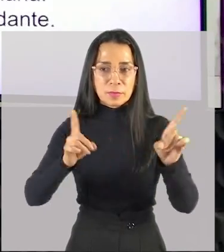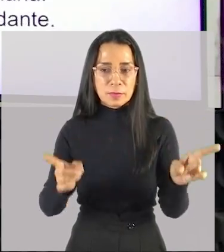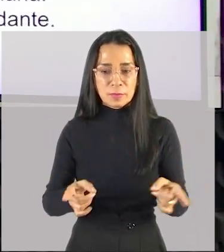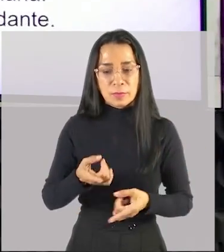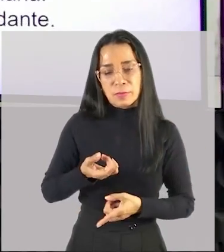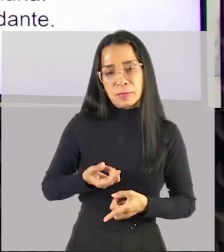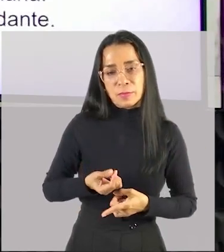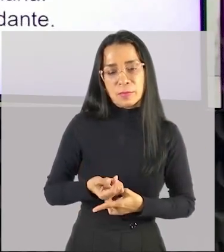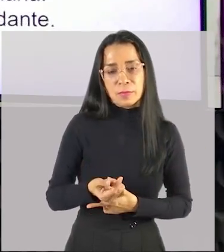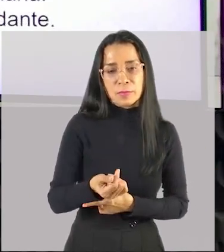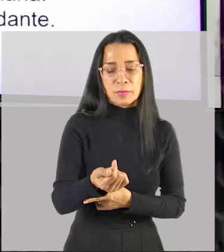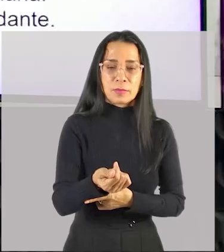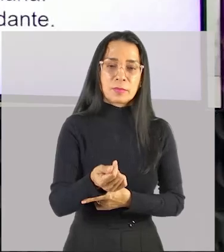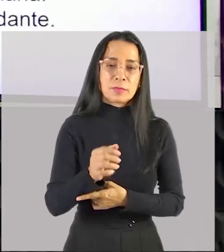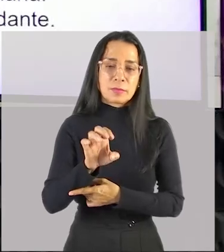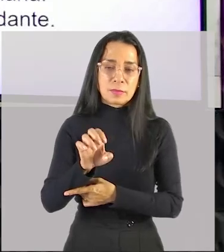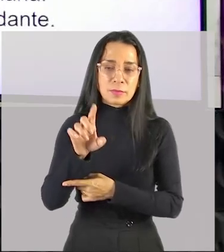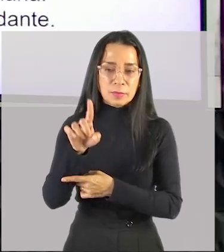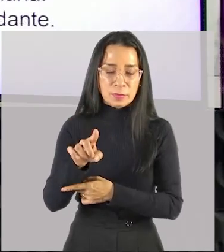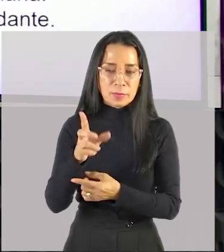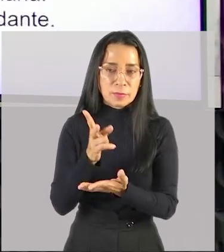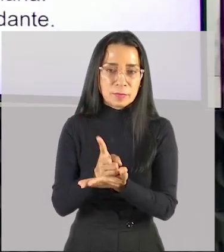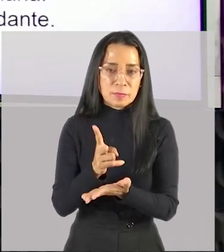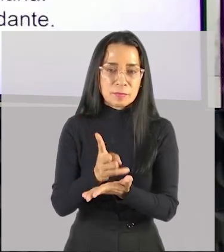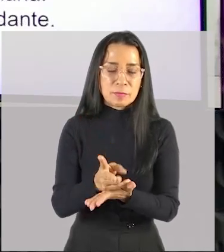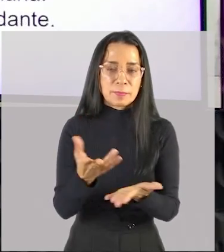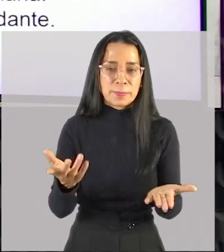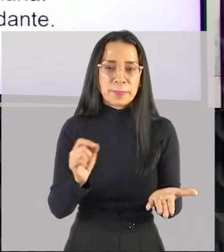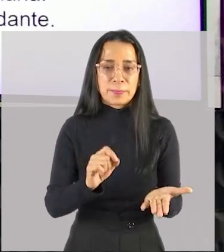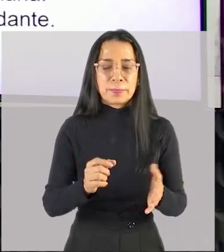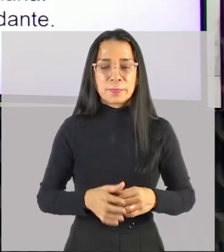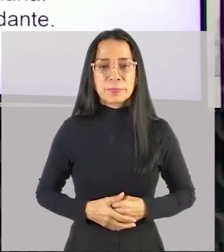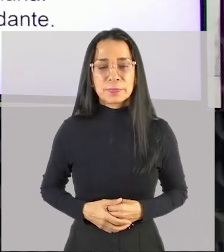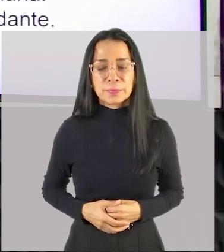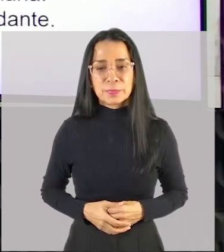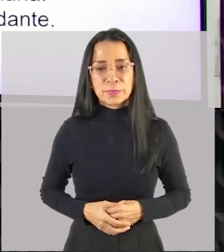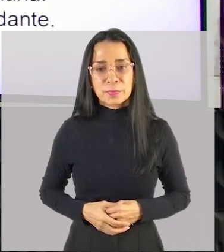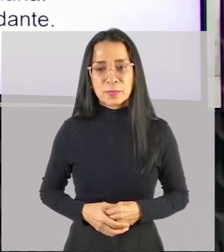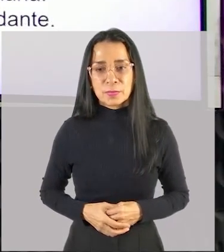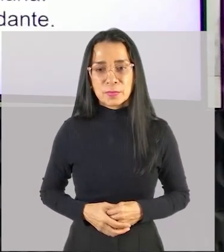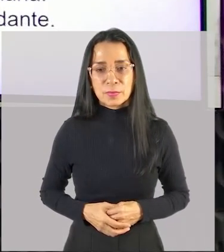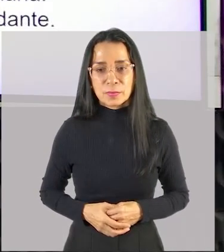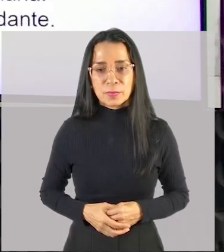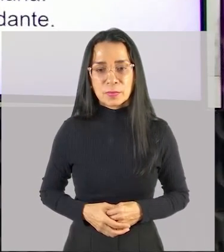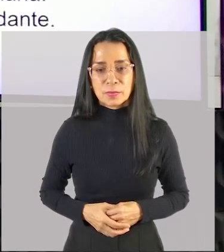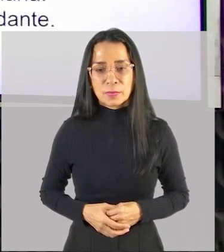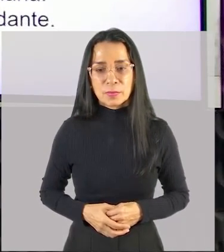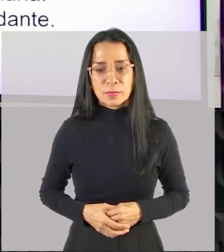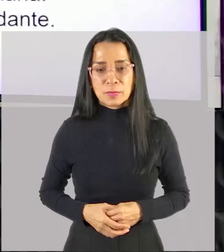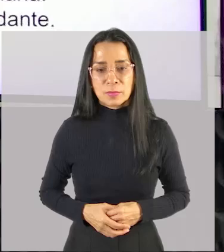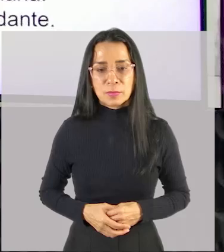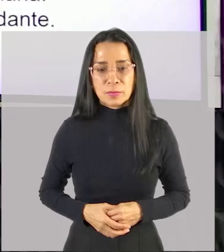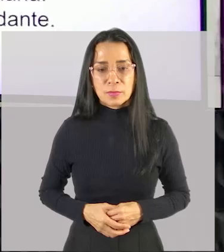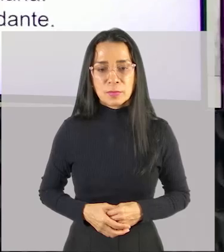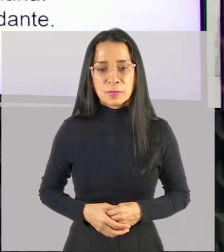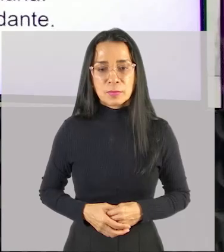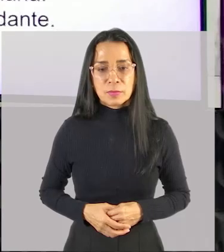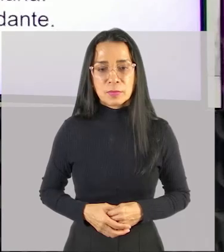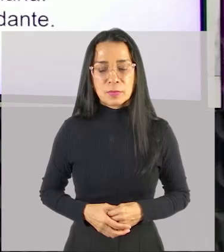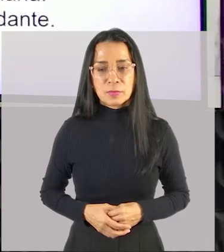é. Beleza? Então, é um exemplo de reflexão filosófica, né? A questão da eternidade, o quê? Letra